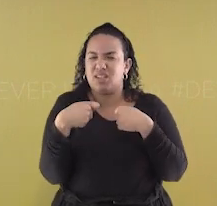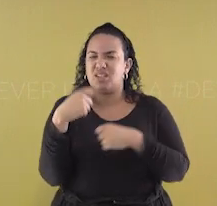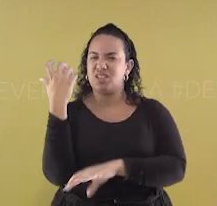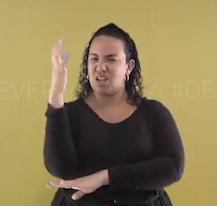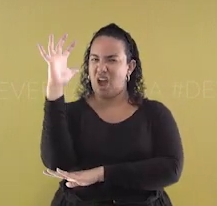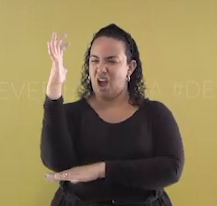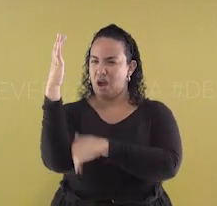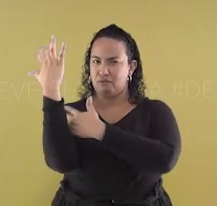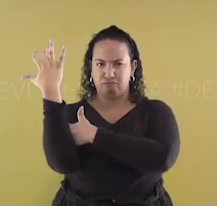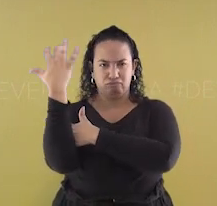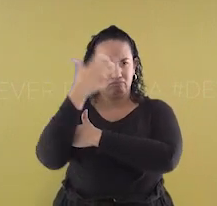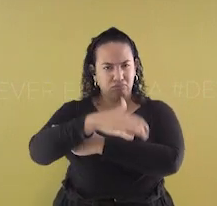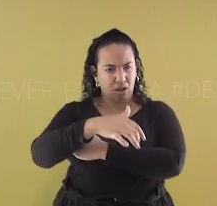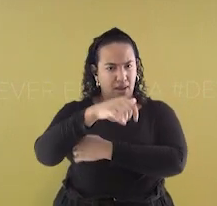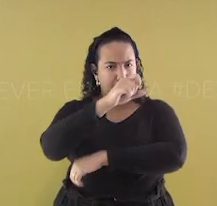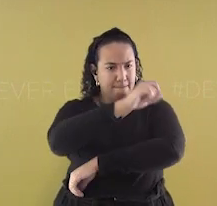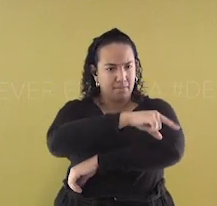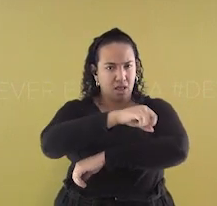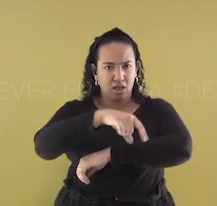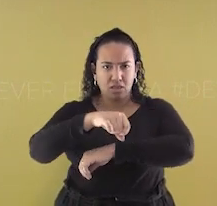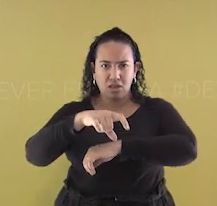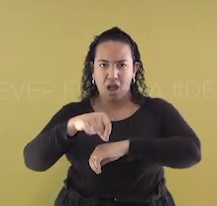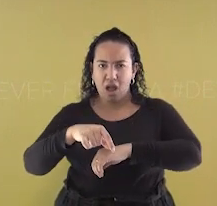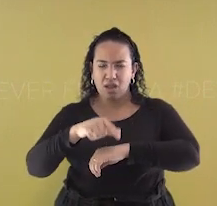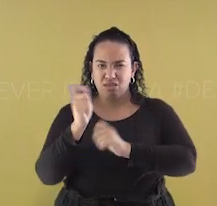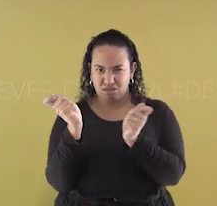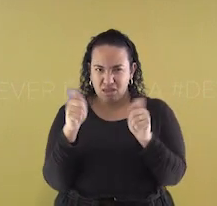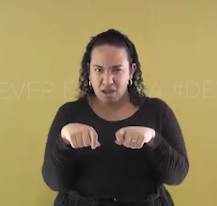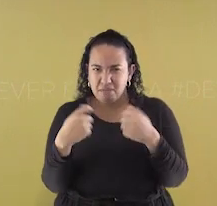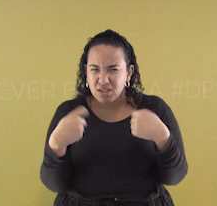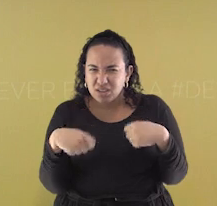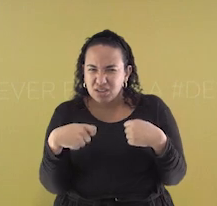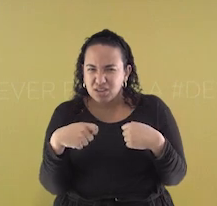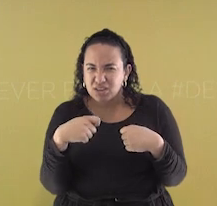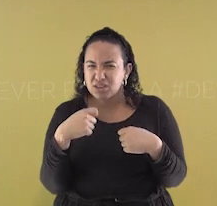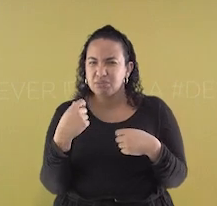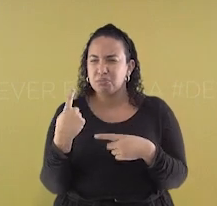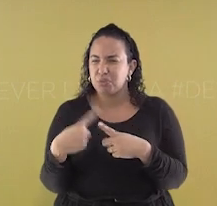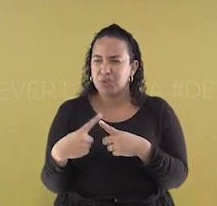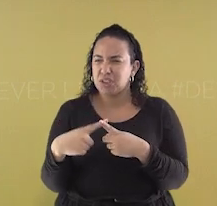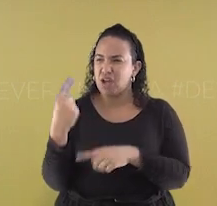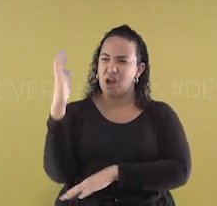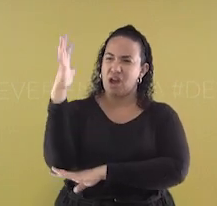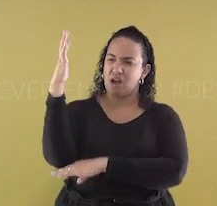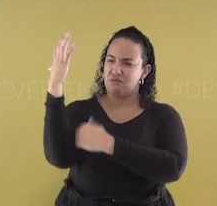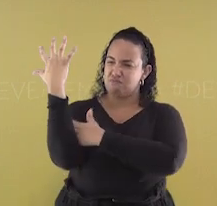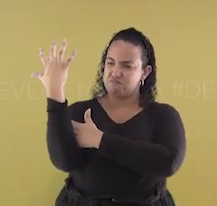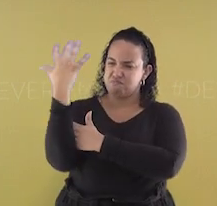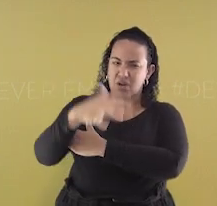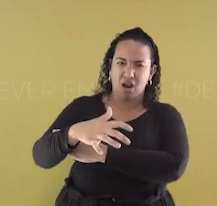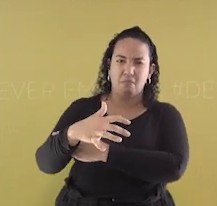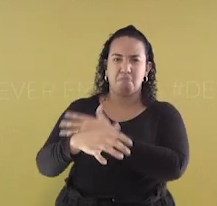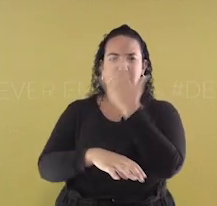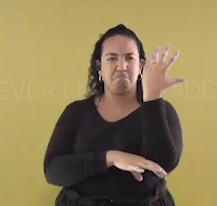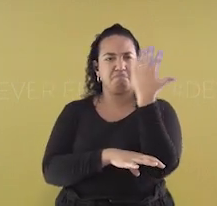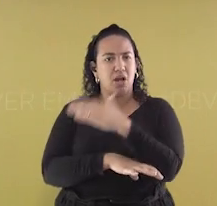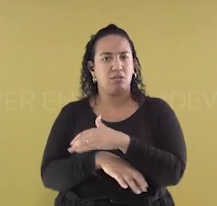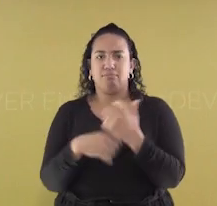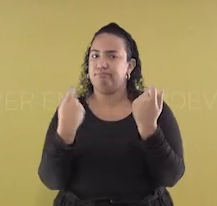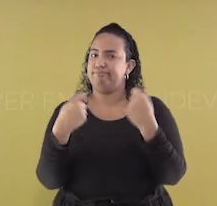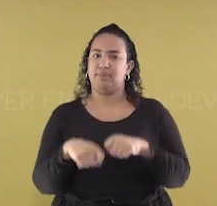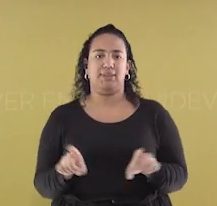ou seja, retirar tantas plantas e árvores dos seus locais para a gente ir plantando esse tanto que a gente planta hoje em